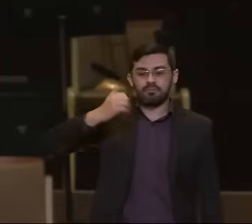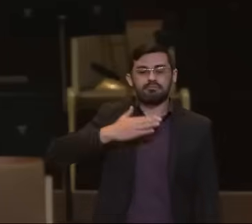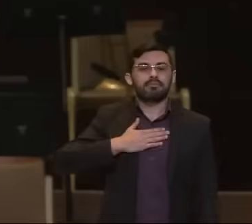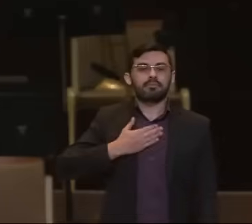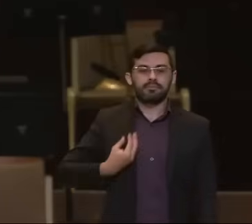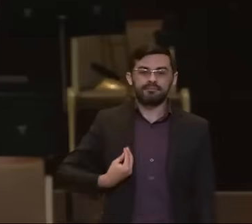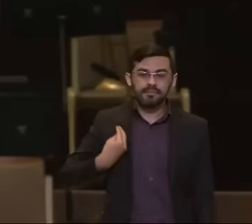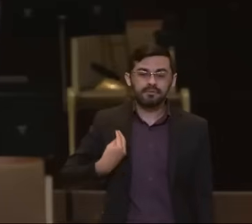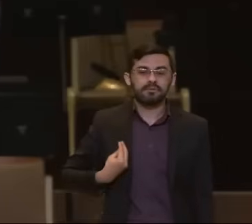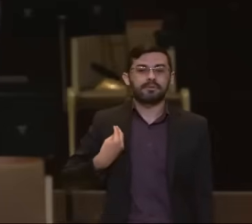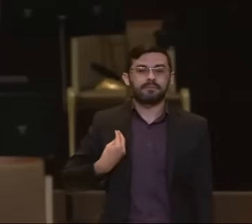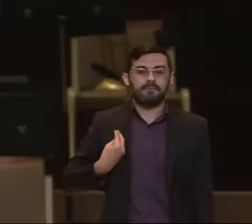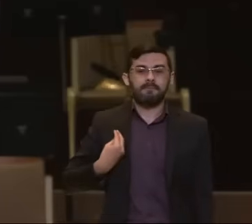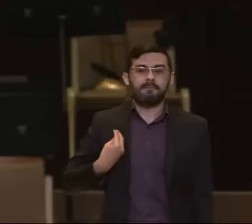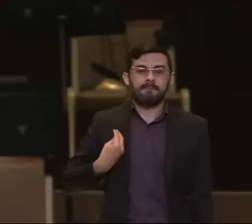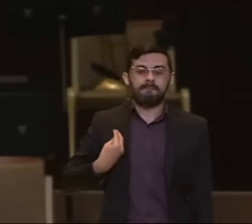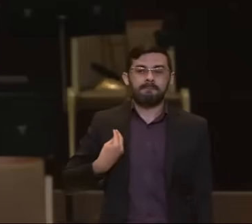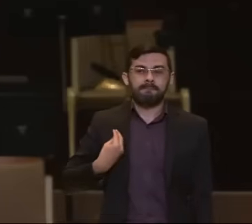minha vida.